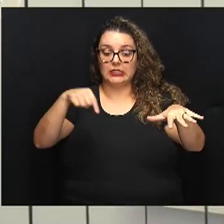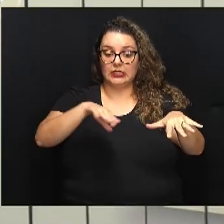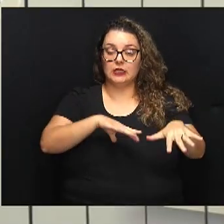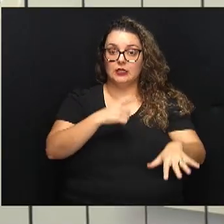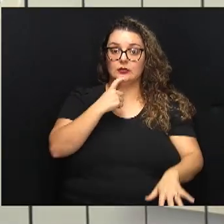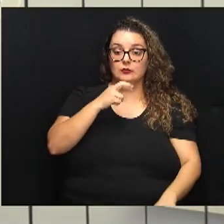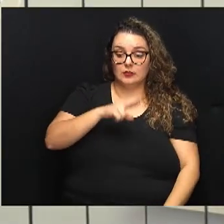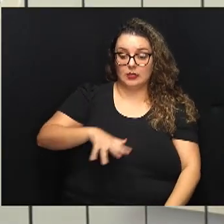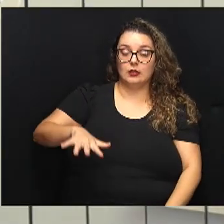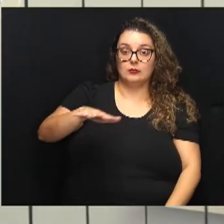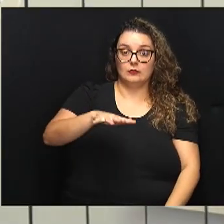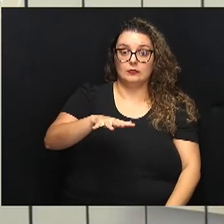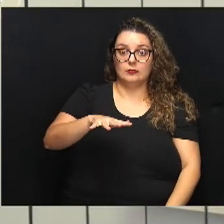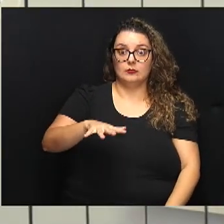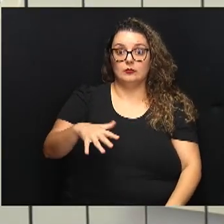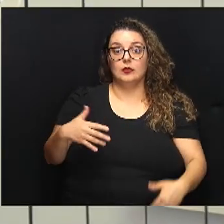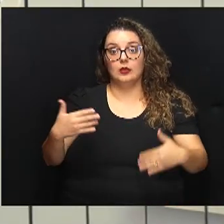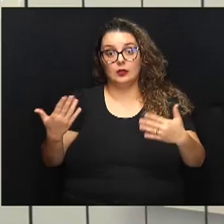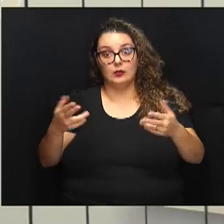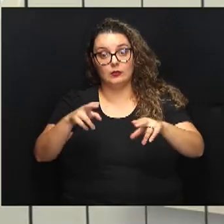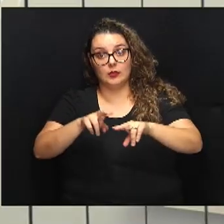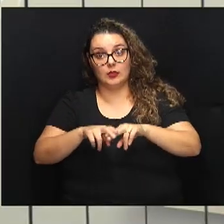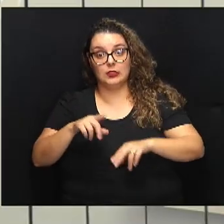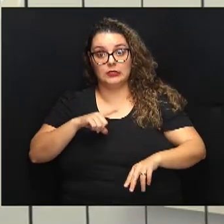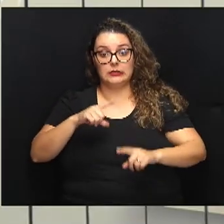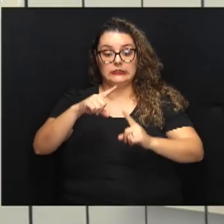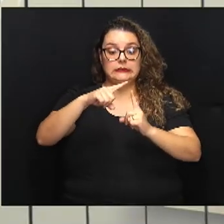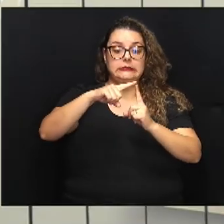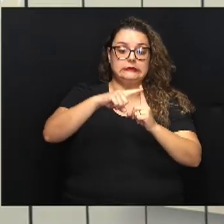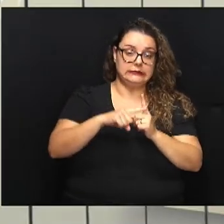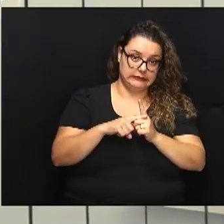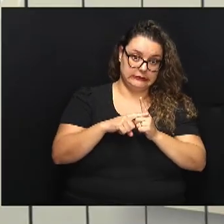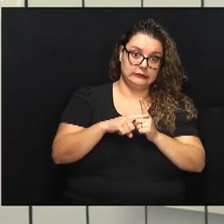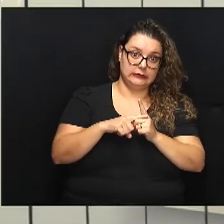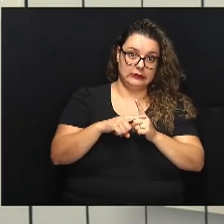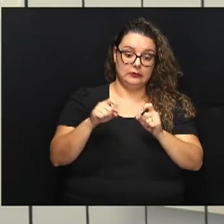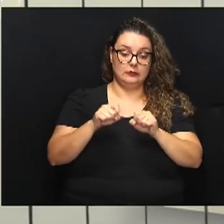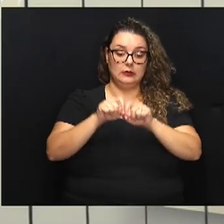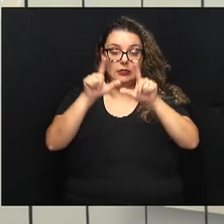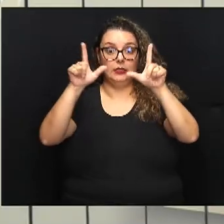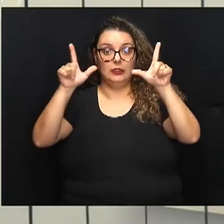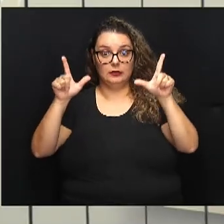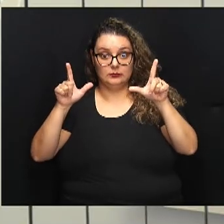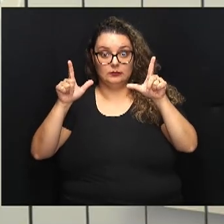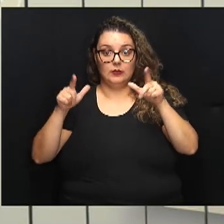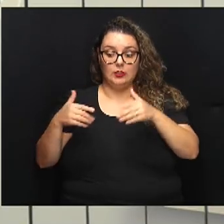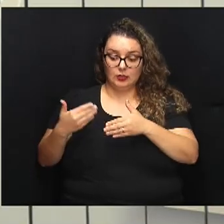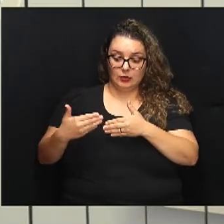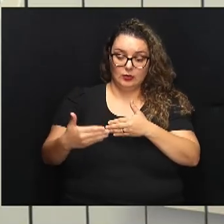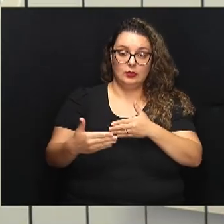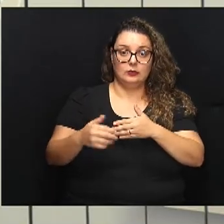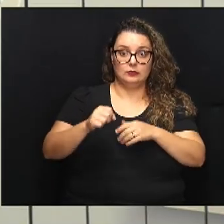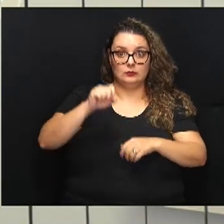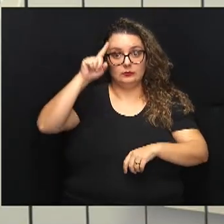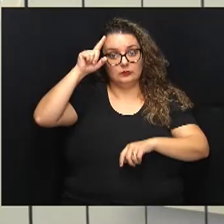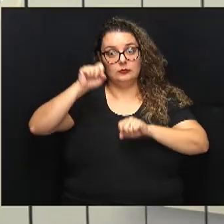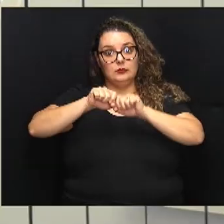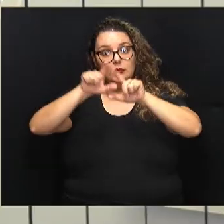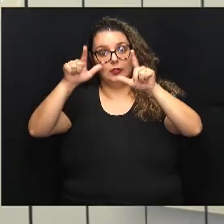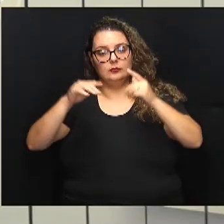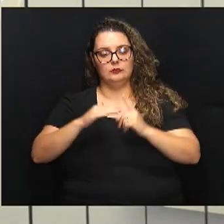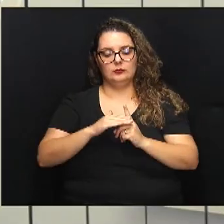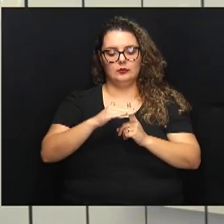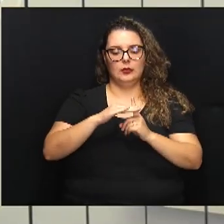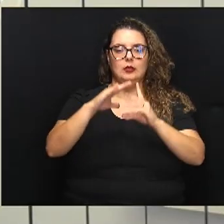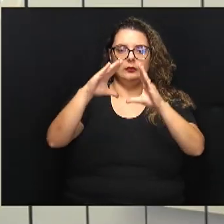e região e, portanto, temperaturas baixas, viu? Pela manhã, ao longo do dia elas sobem, mas à